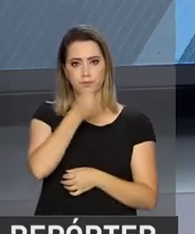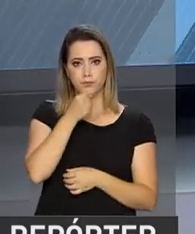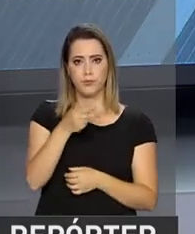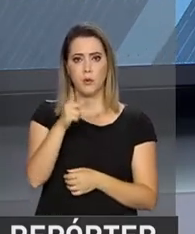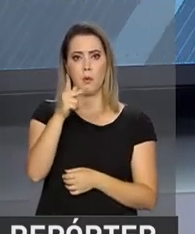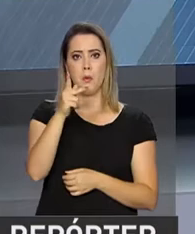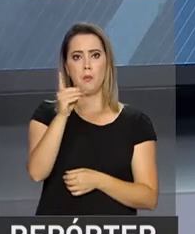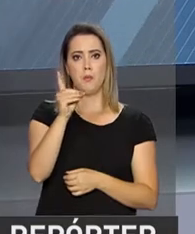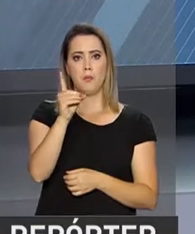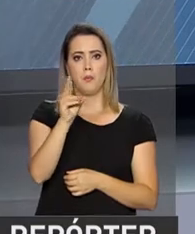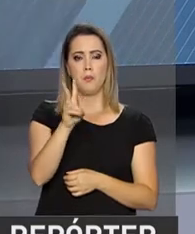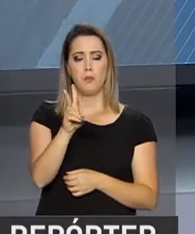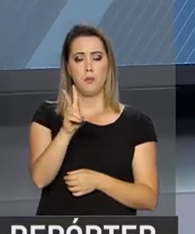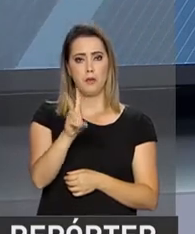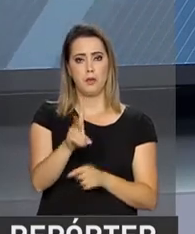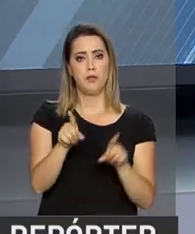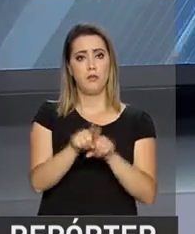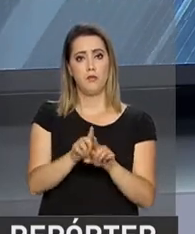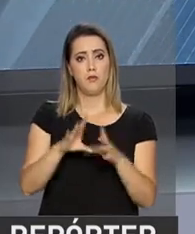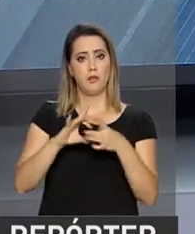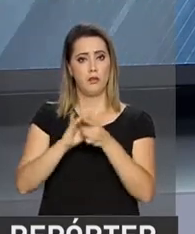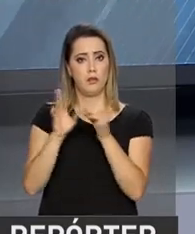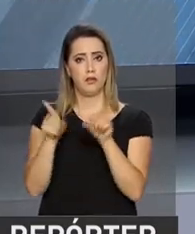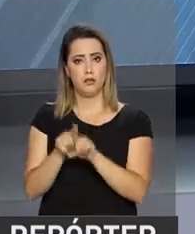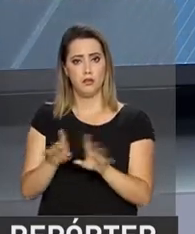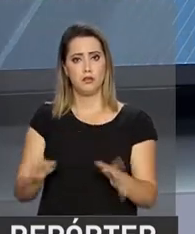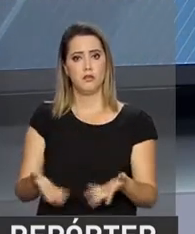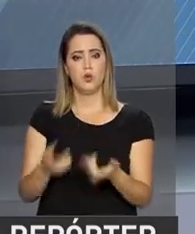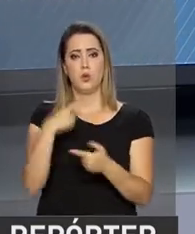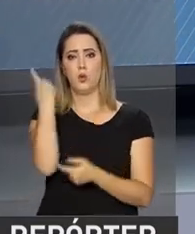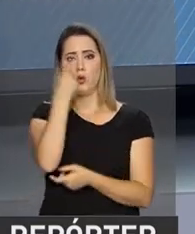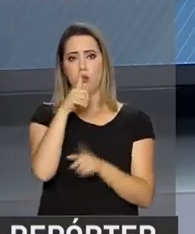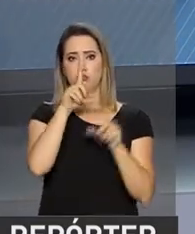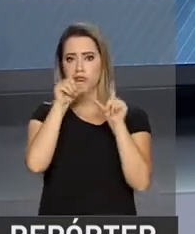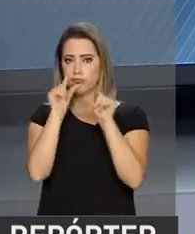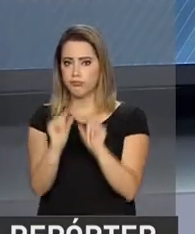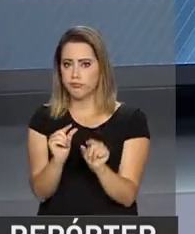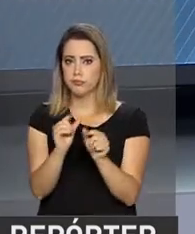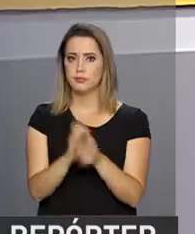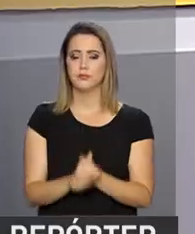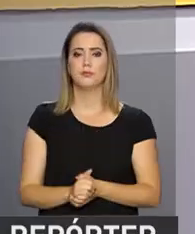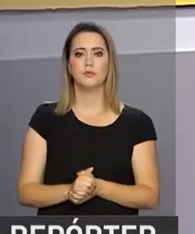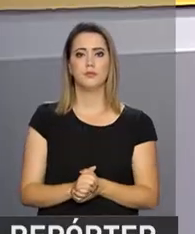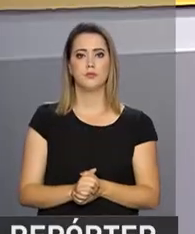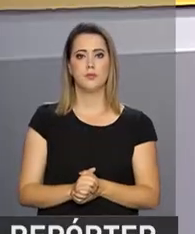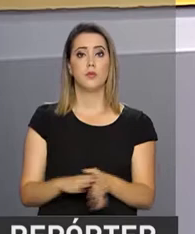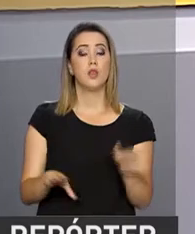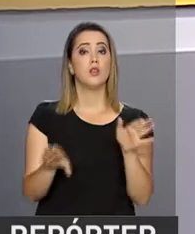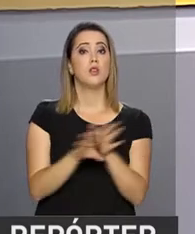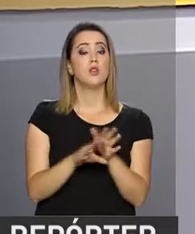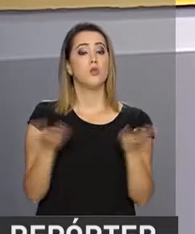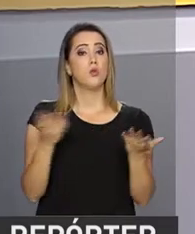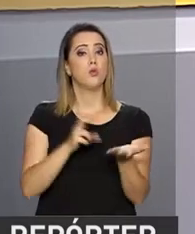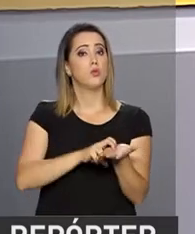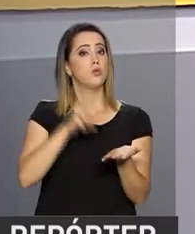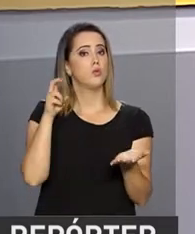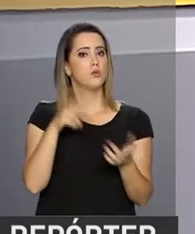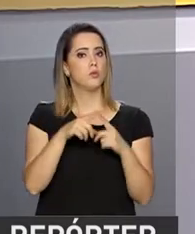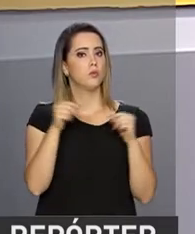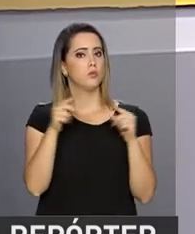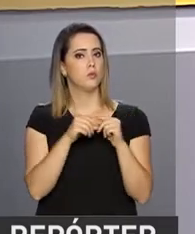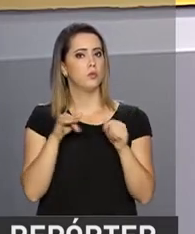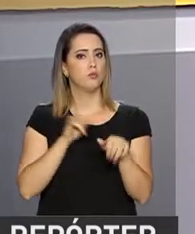pdv licença incentivada e jornada de trabalho reduzida chegou esta madrugada a